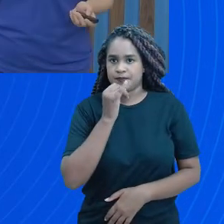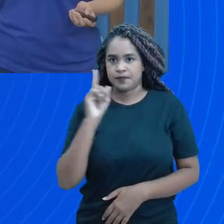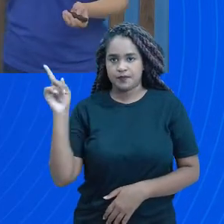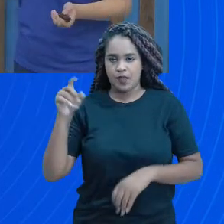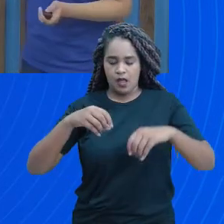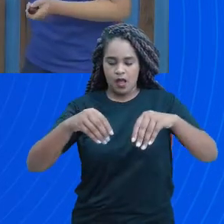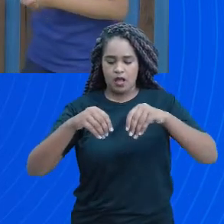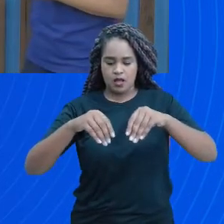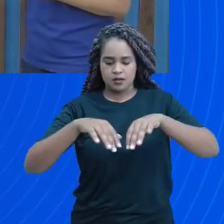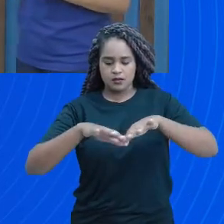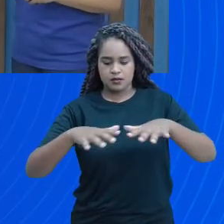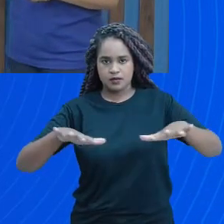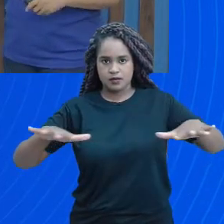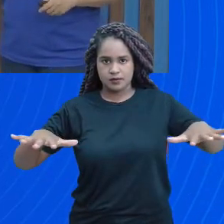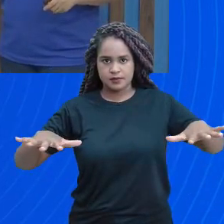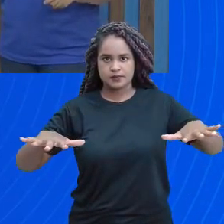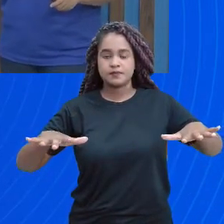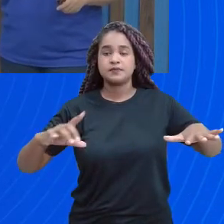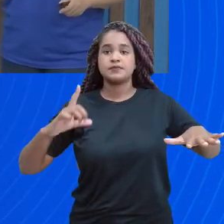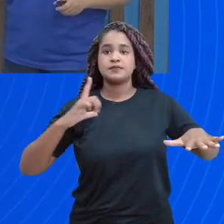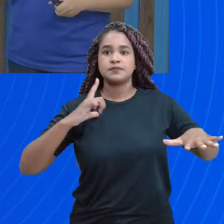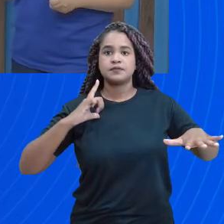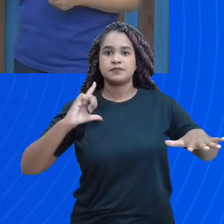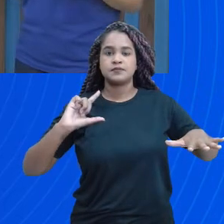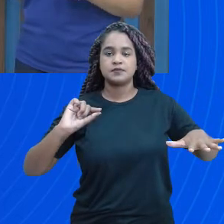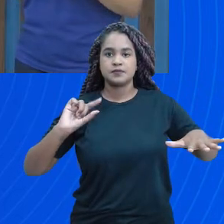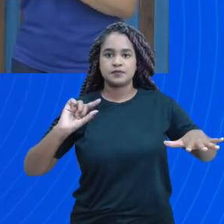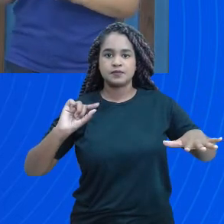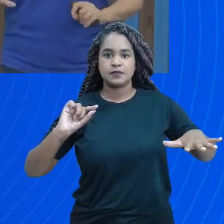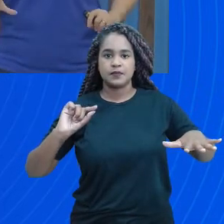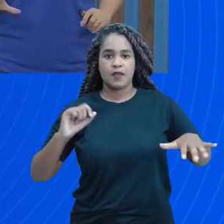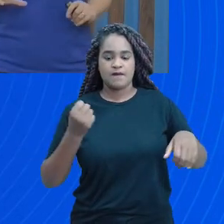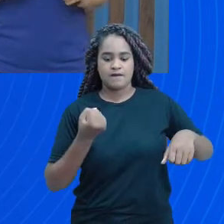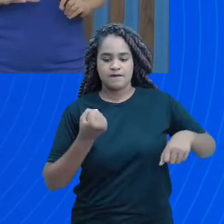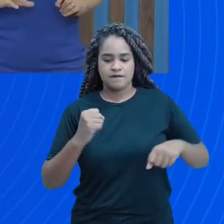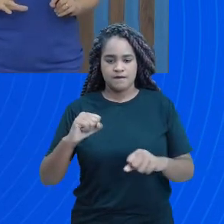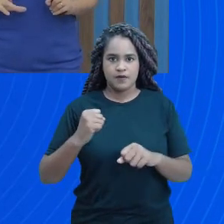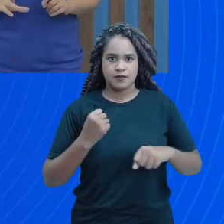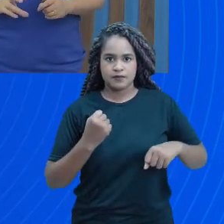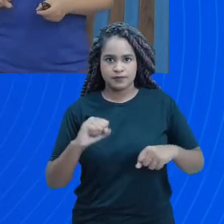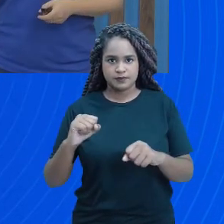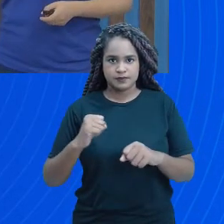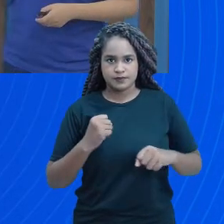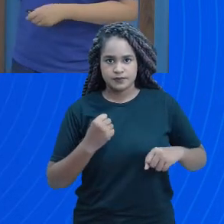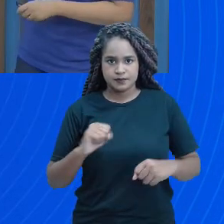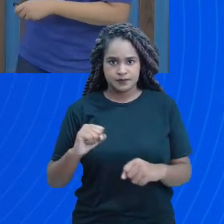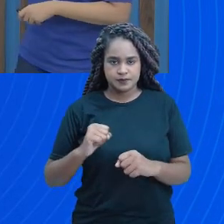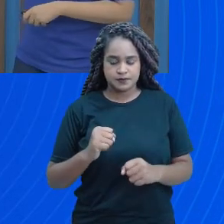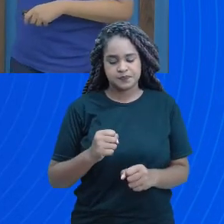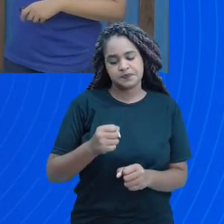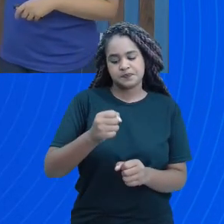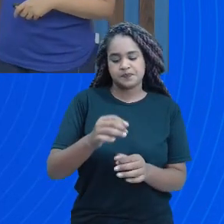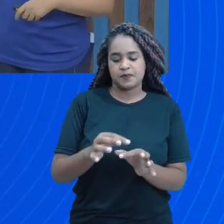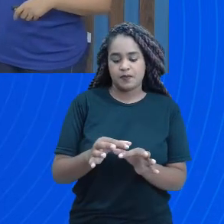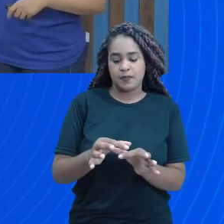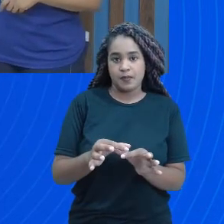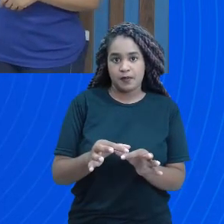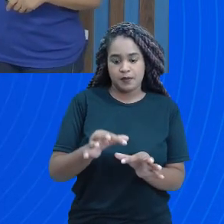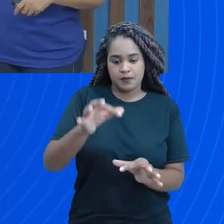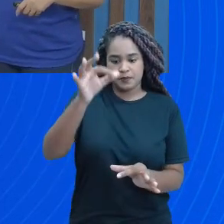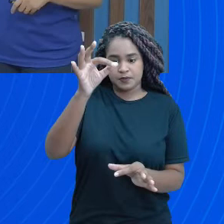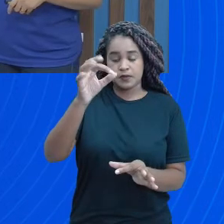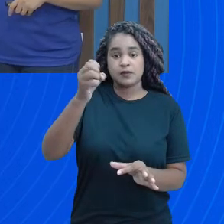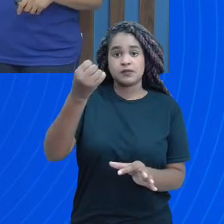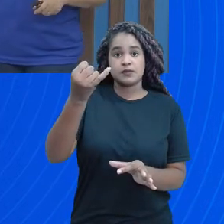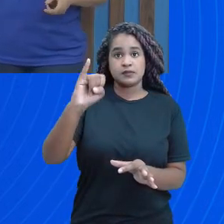gente perceber essa relação. E o professor Tiago já colocou aí uma vassoura em pé. Se a gente colocar o sol